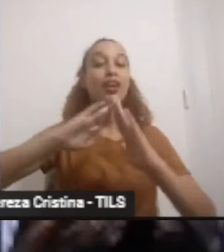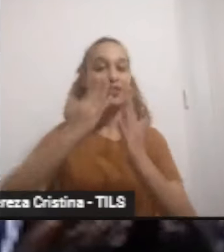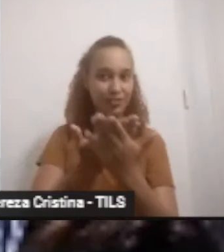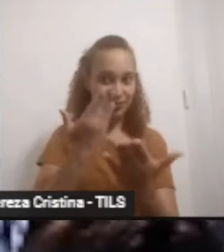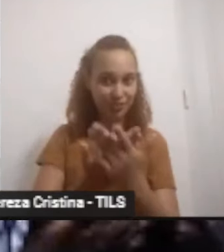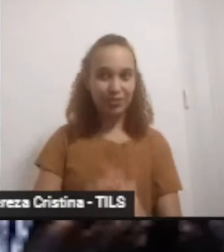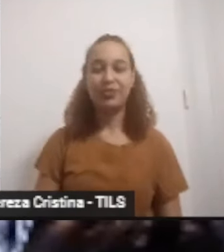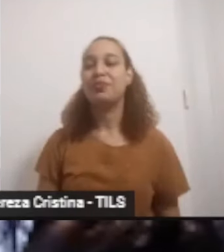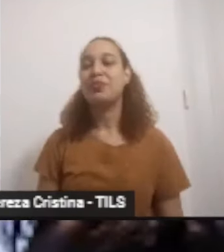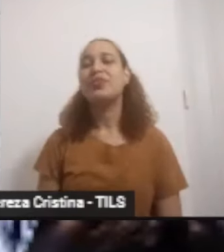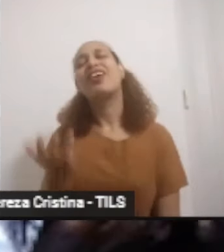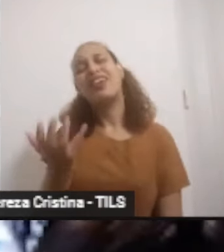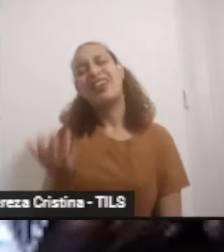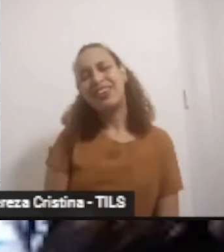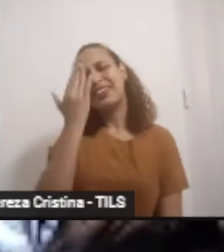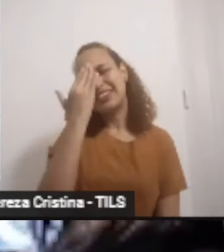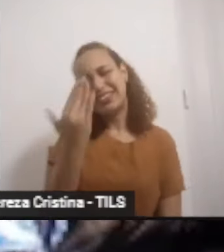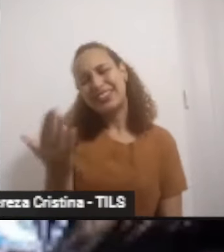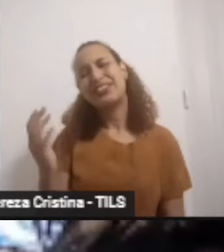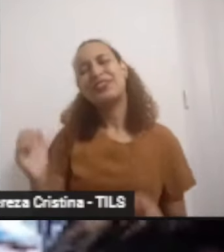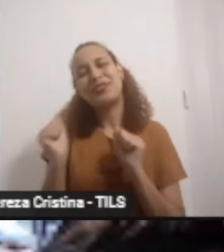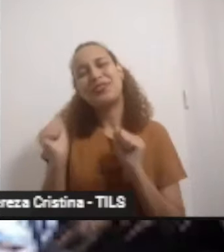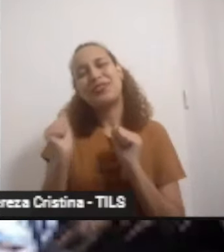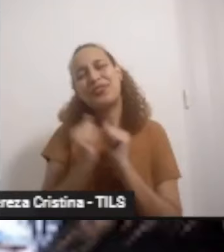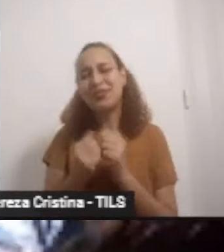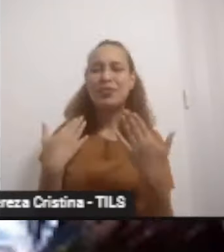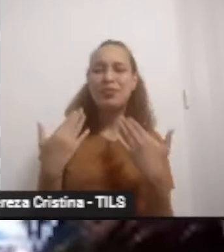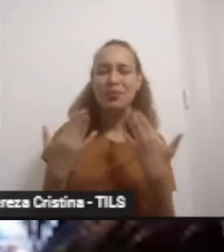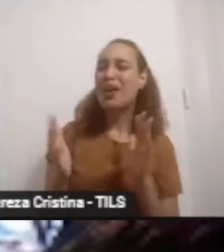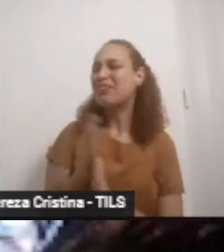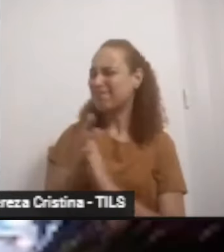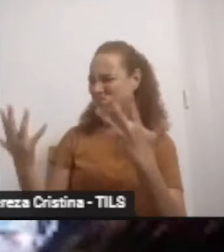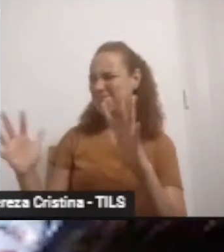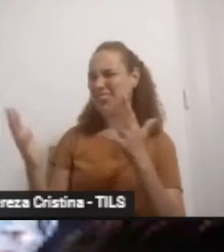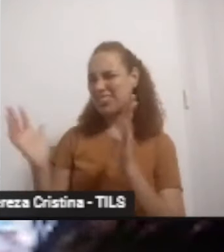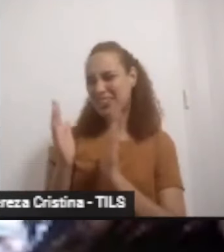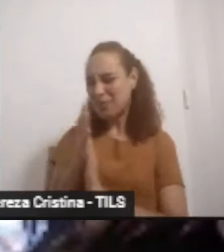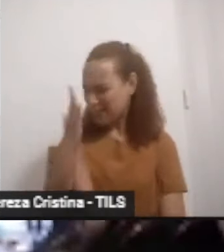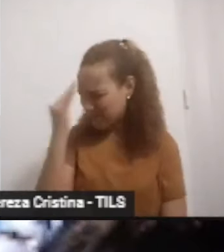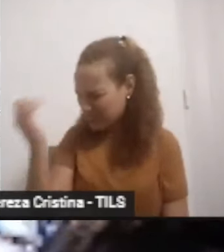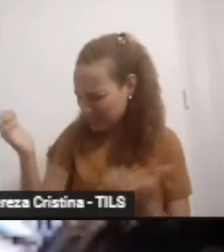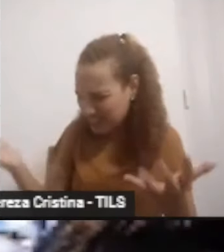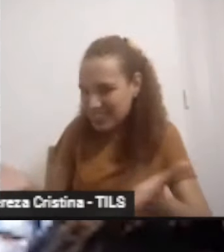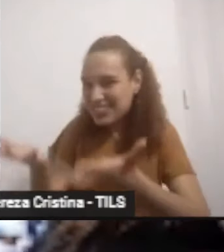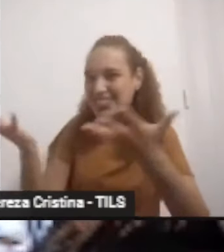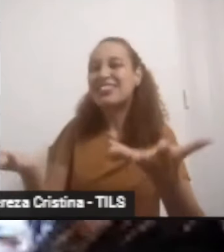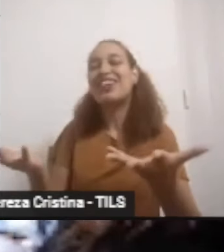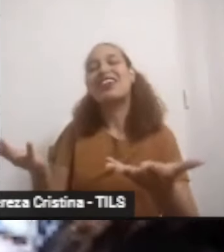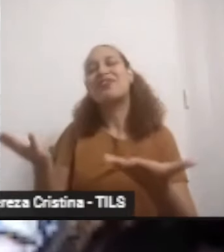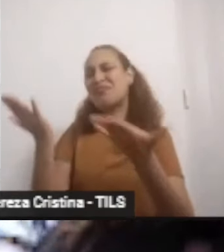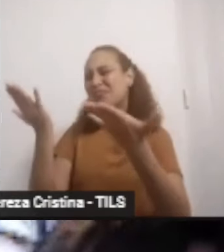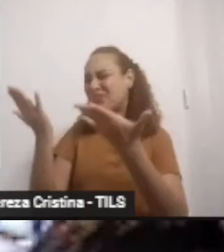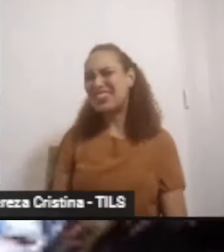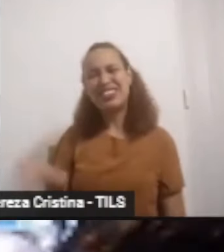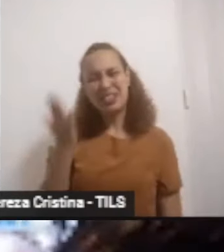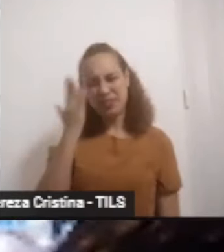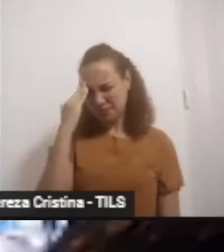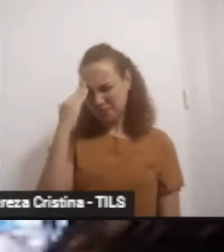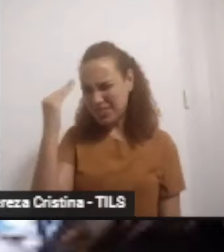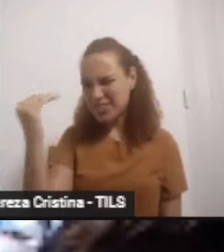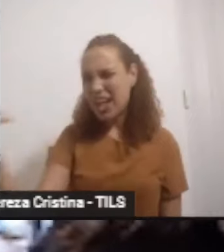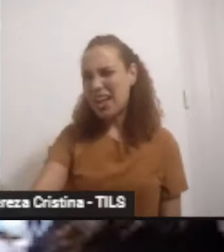te agradecer por estar aqui com a gente conversando. Dar parabéns, sucesso para você. Você é muito talentosa, super te